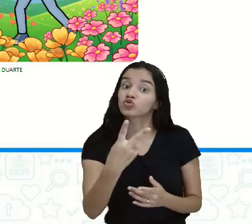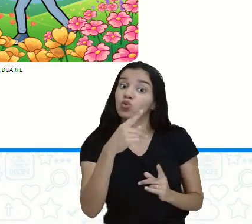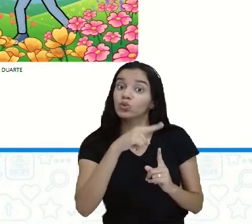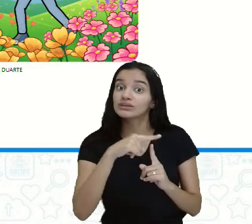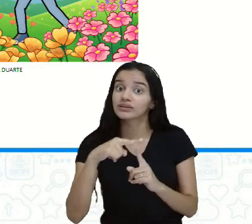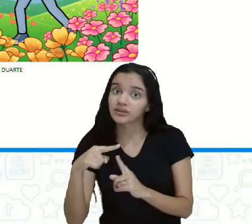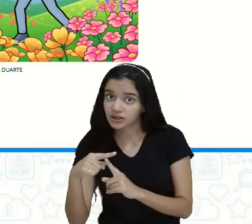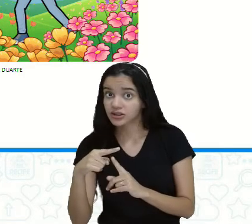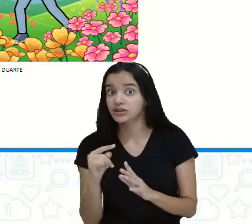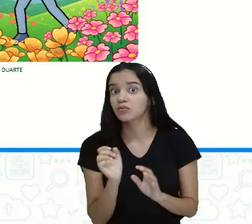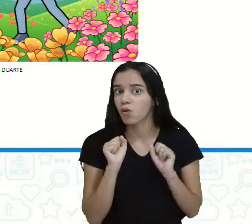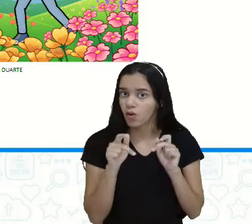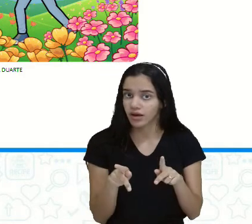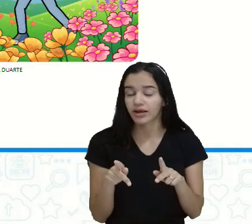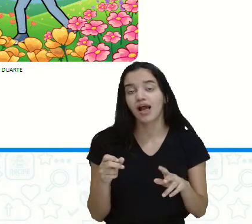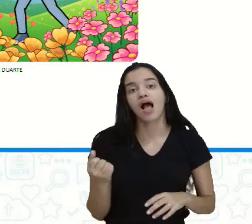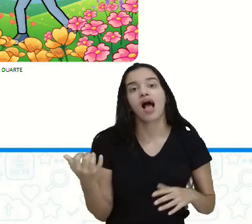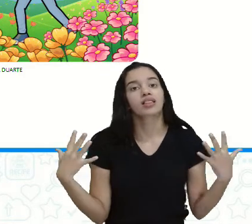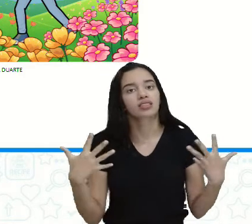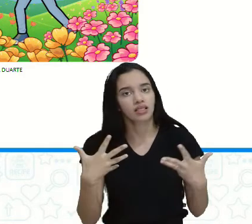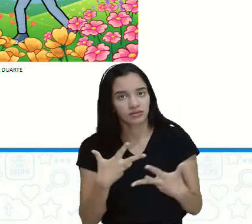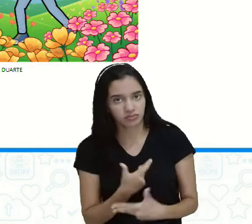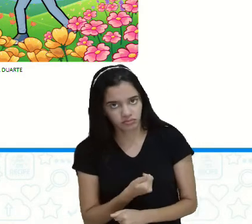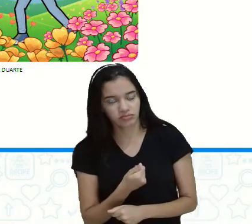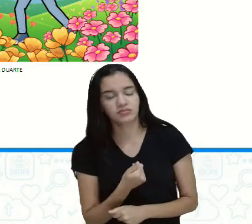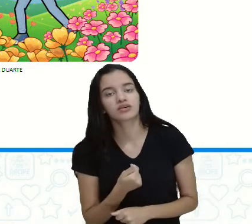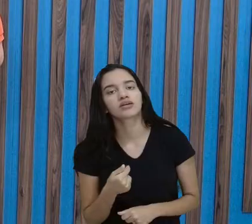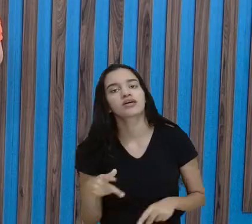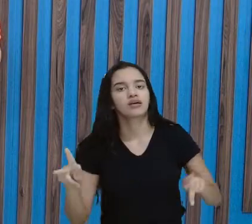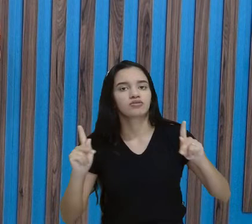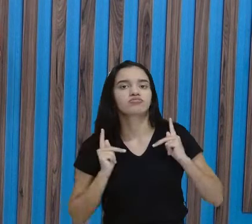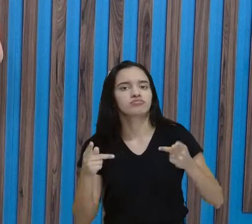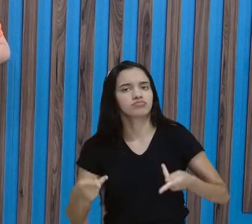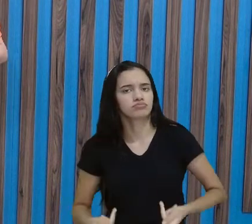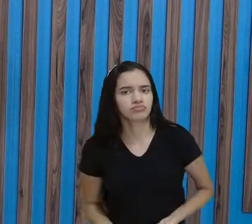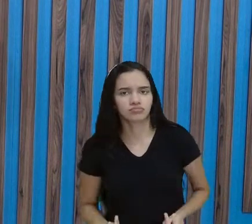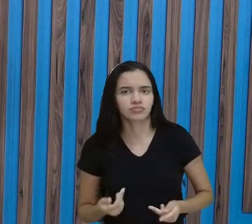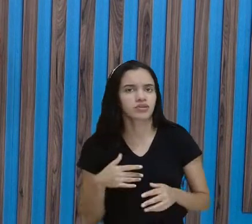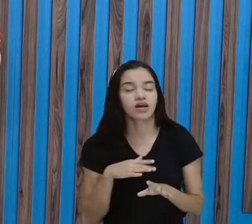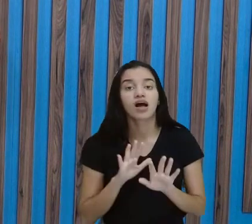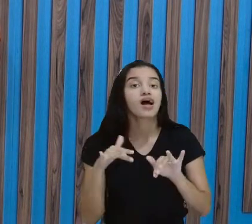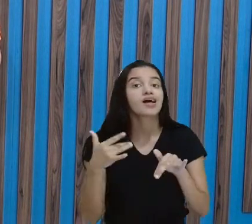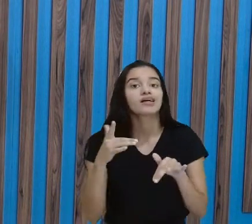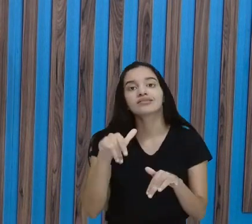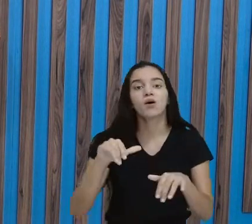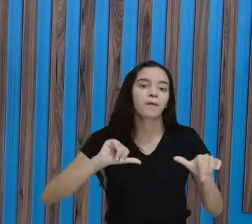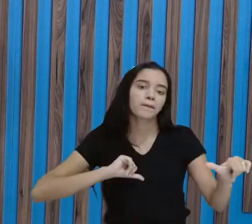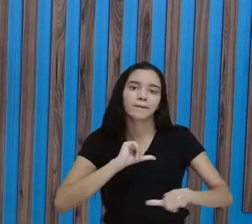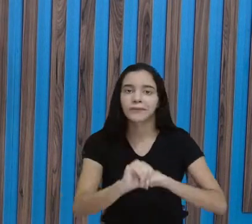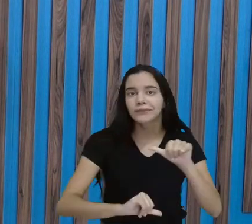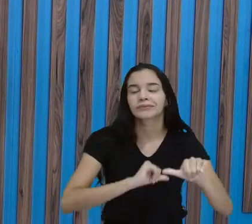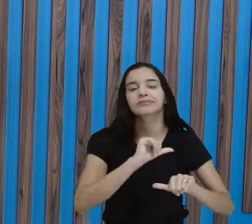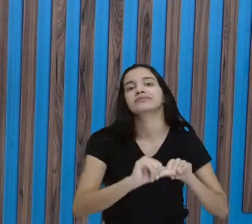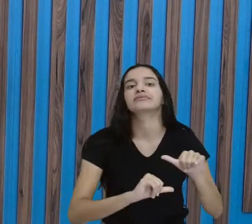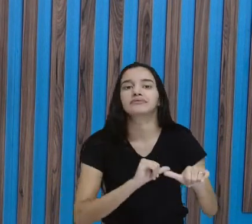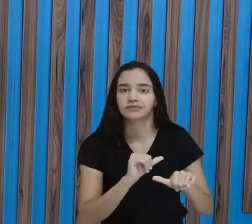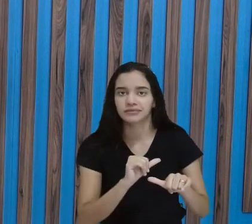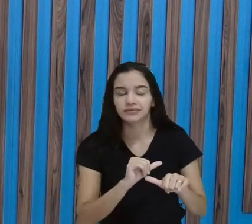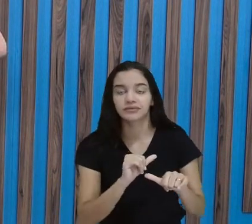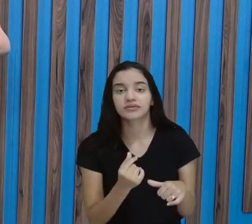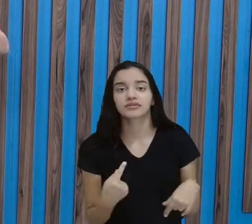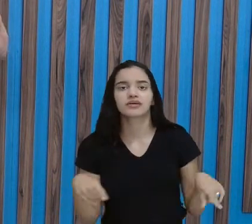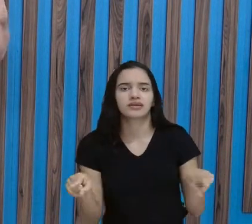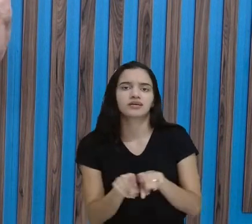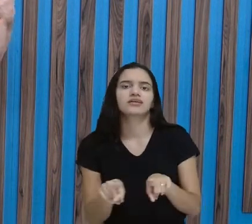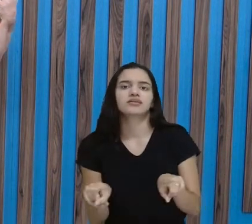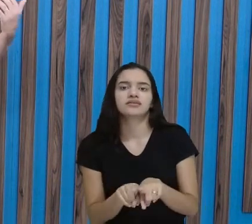paisagens, tá? A natural, que é aquela que o ser humano ainda não entrou, ele não modificou. E